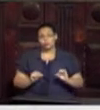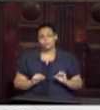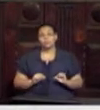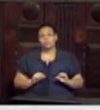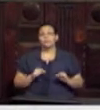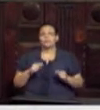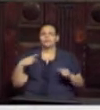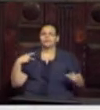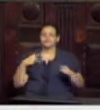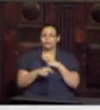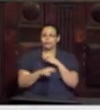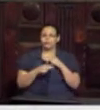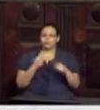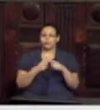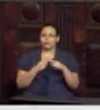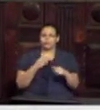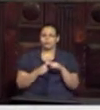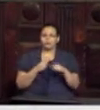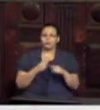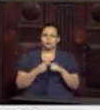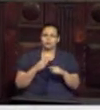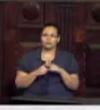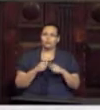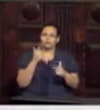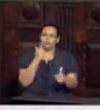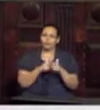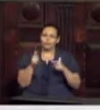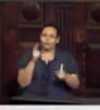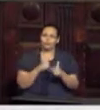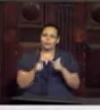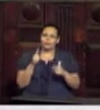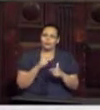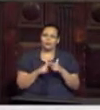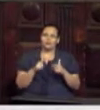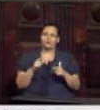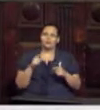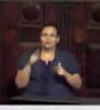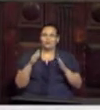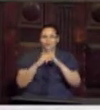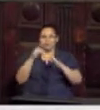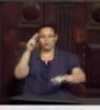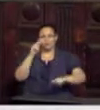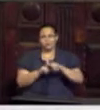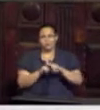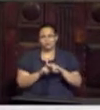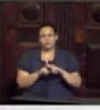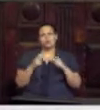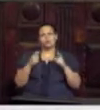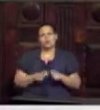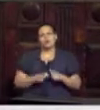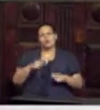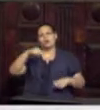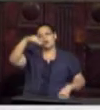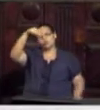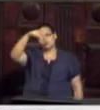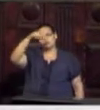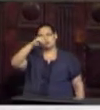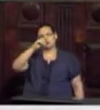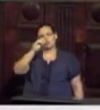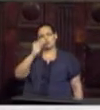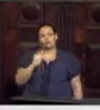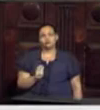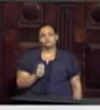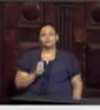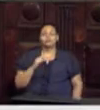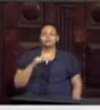foi interrompida porque surgiu o problema relativo aos presídios na região norte, então esse efetivo